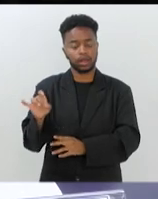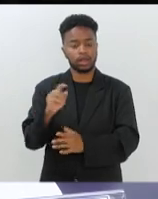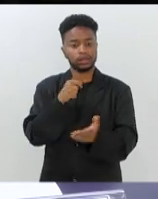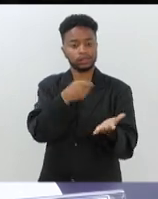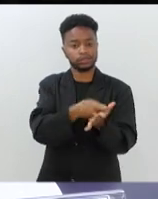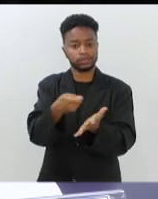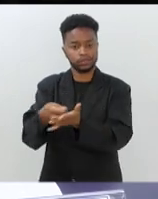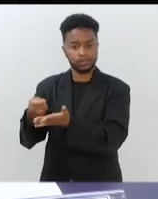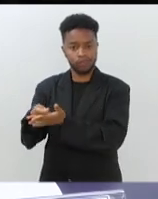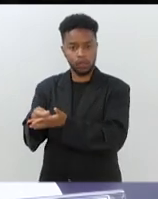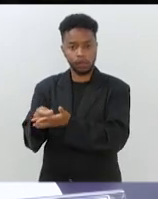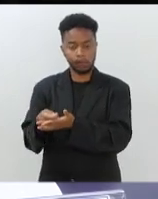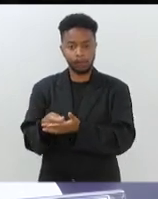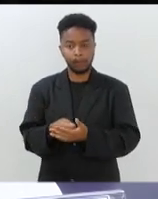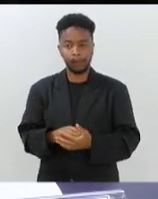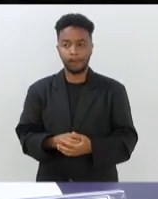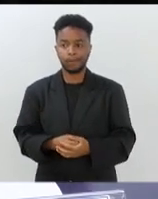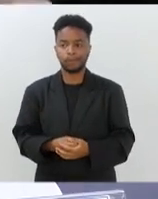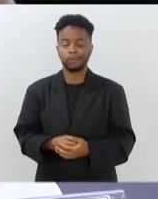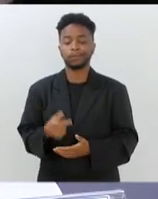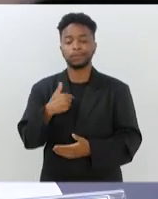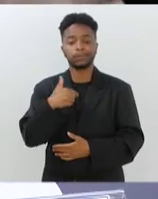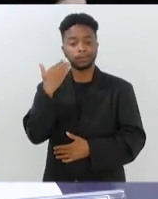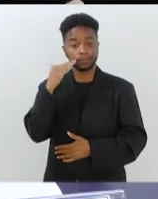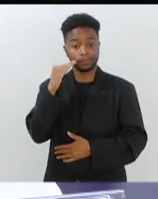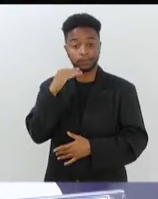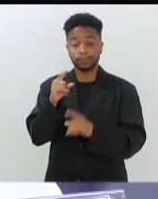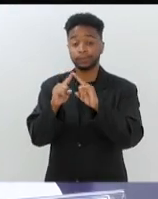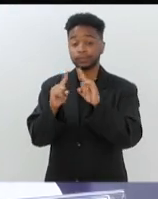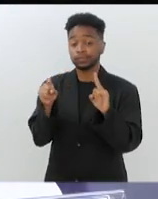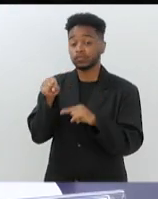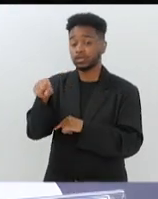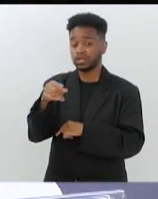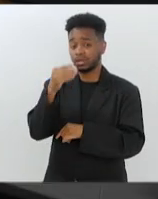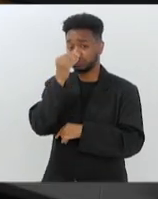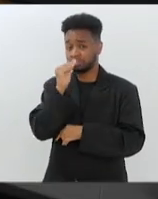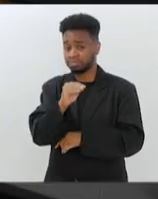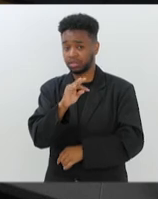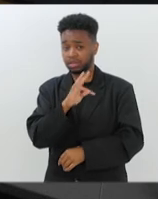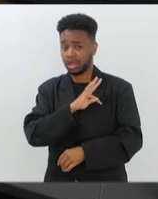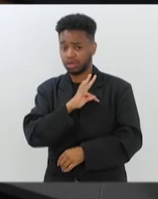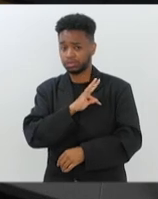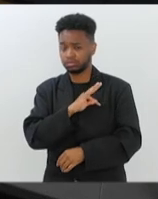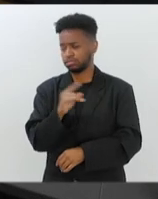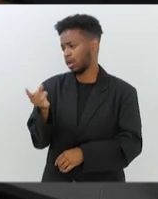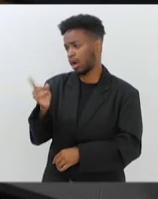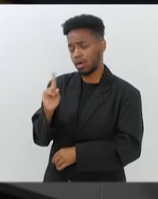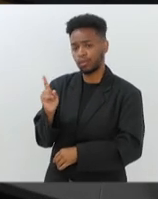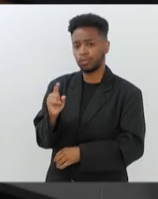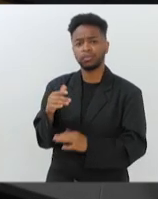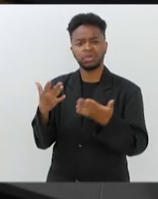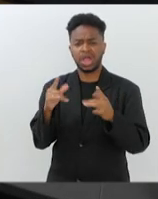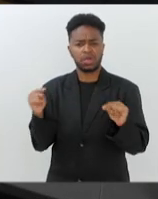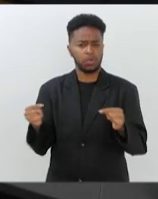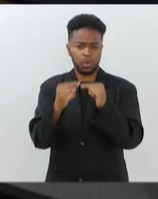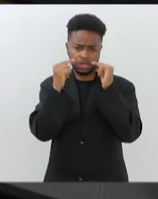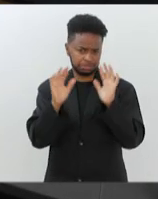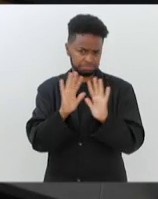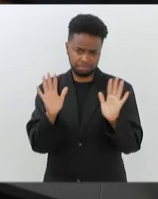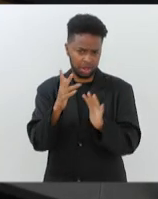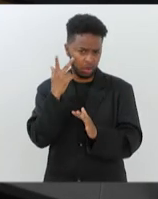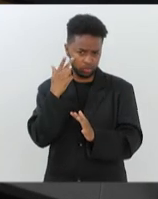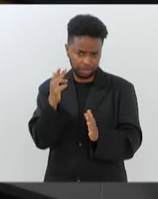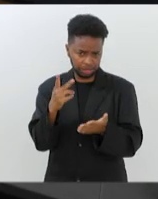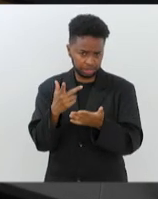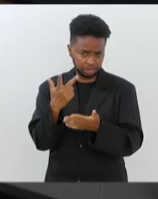da das agências isso eu entendi agora aí o senhor despreza o aspecto técnico de forma alguma então é coincidência o equilíbrio é coincidência natural